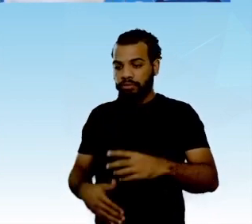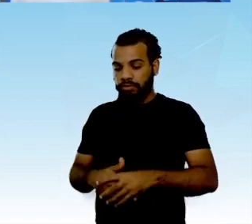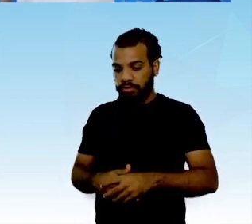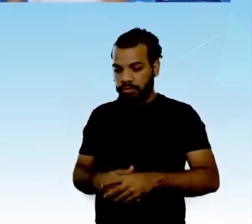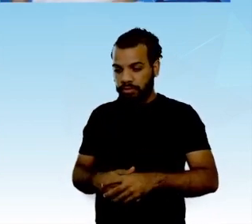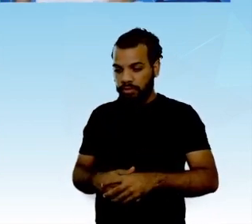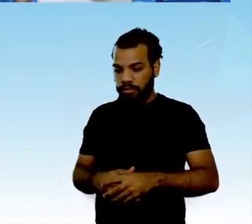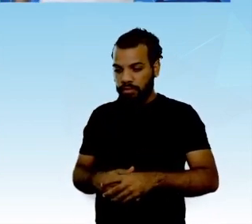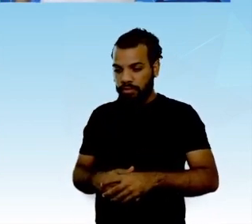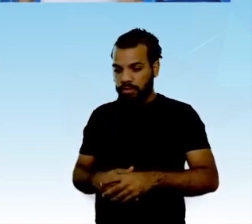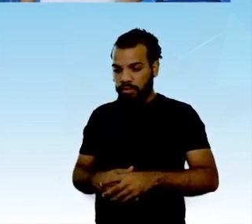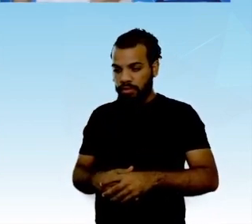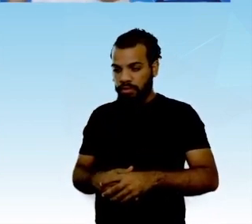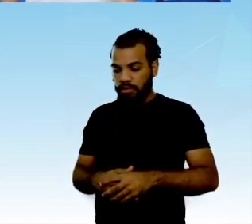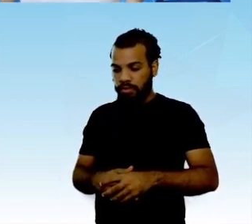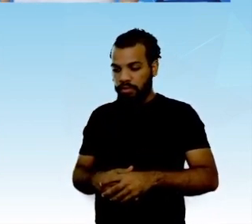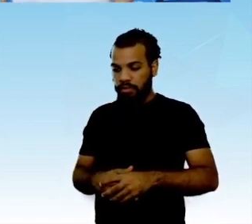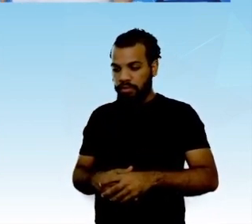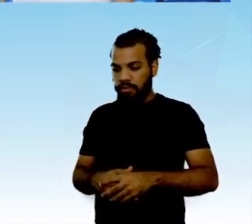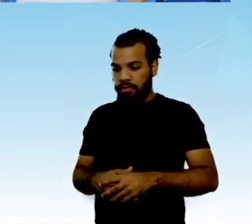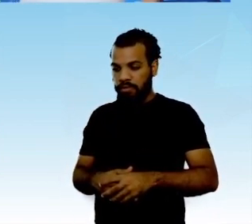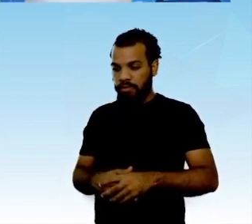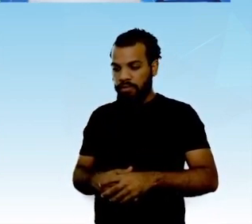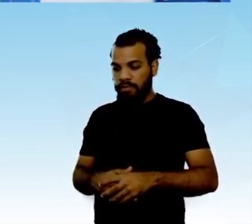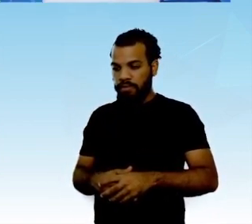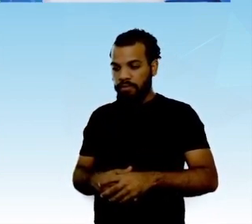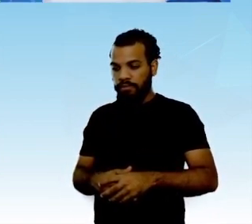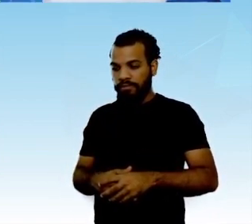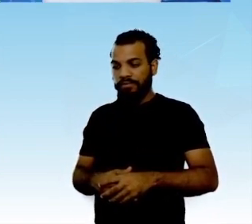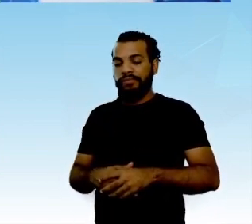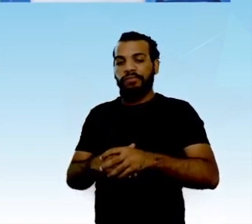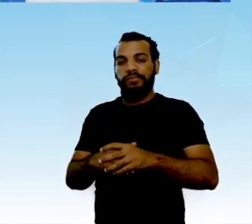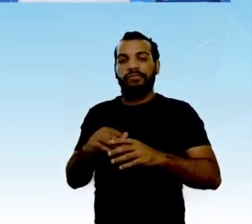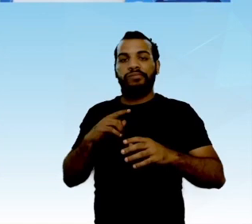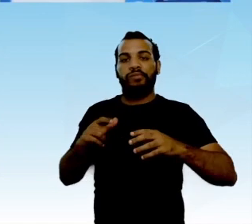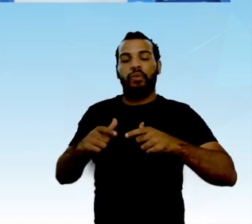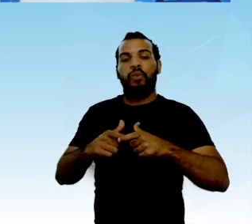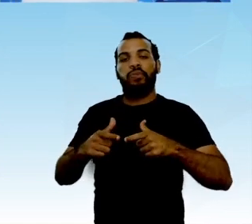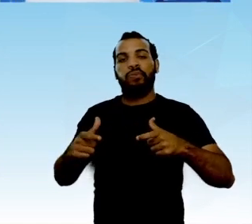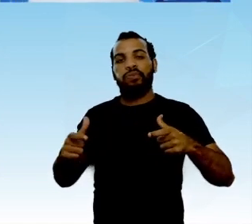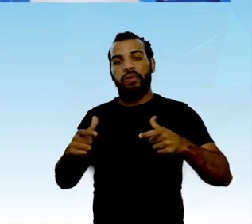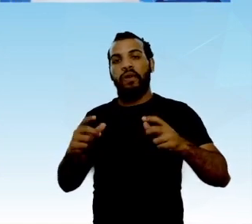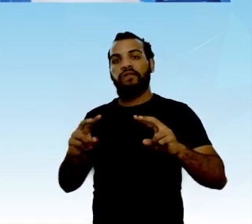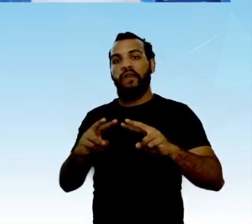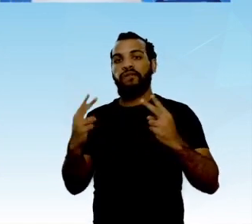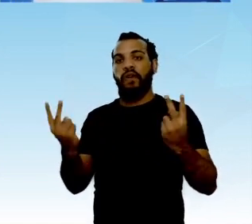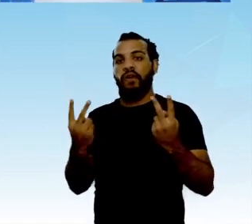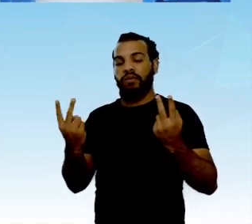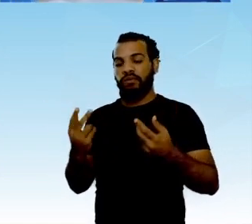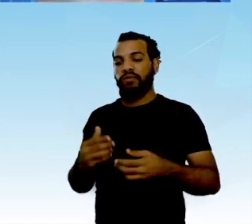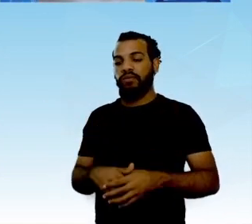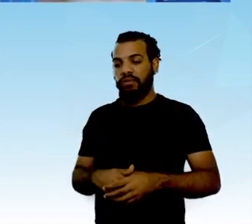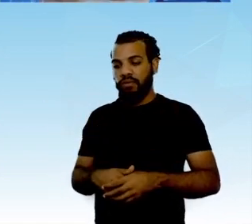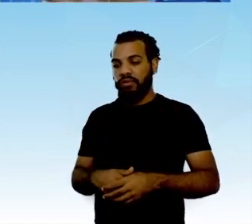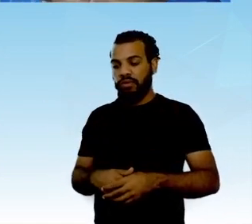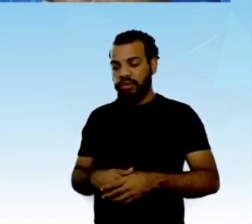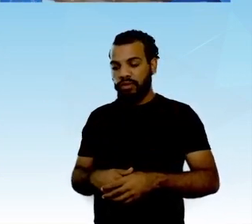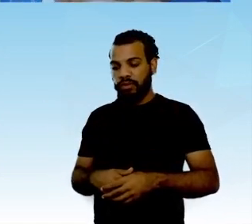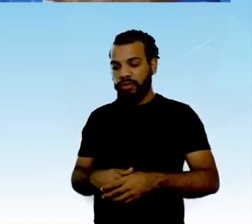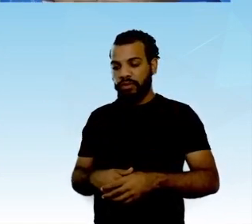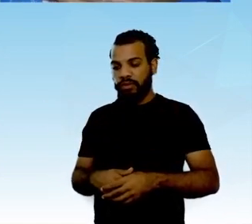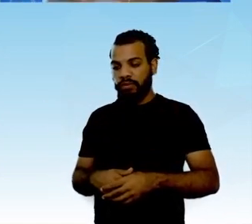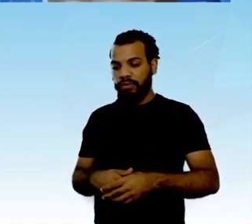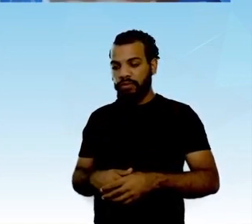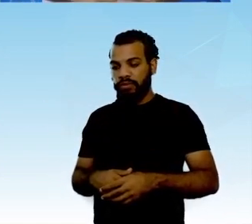a dilatação mais comum do sólido é a dilatação volumétrica. O sólido ele